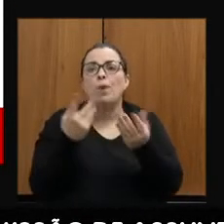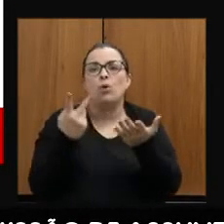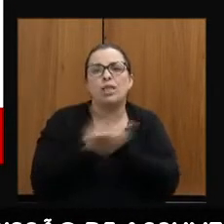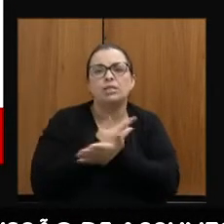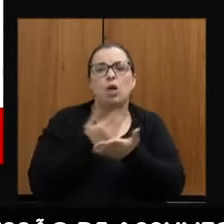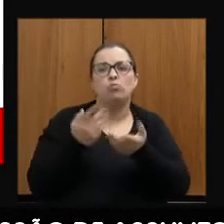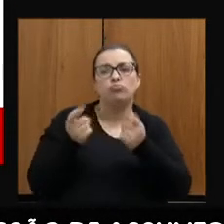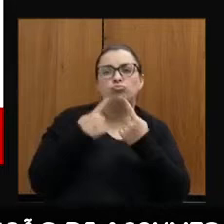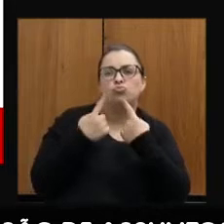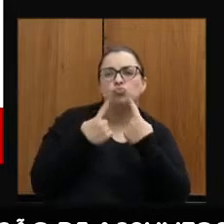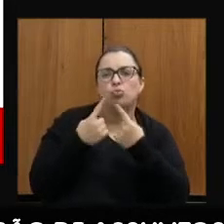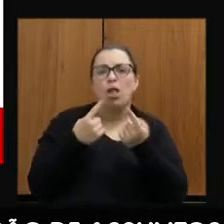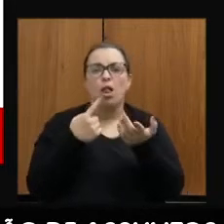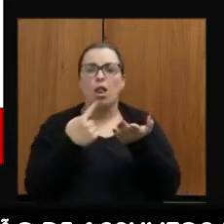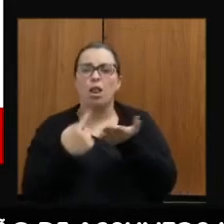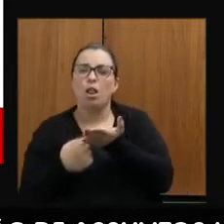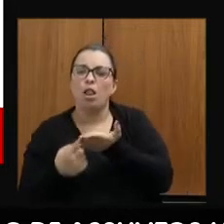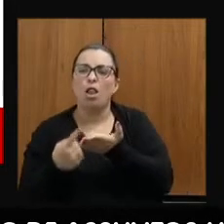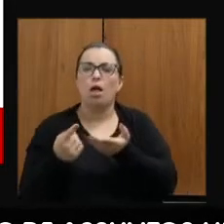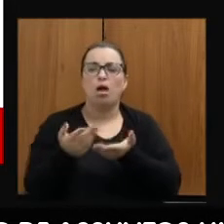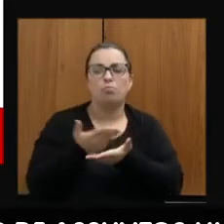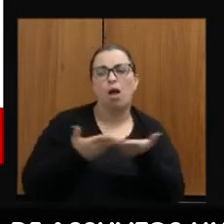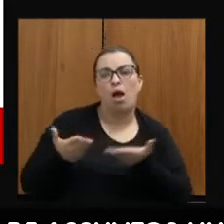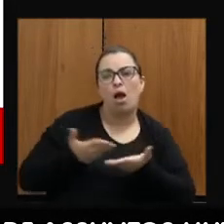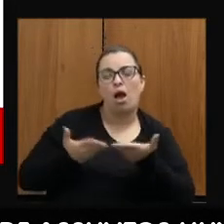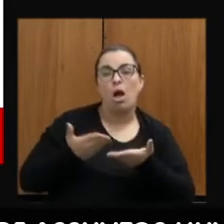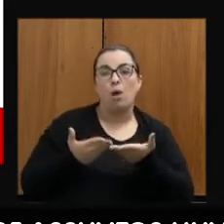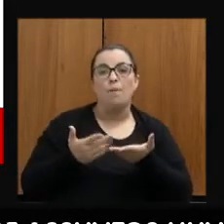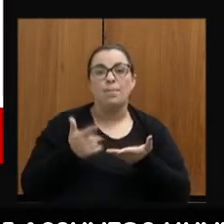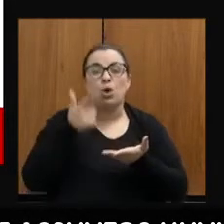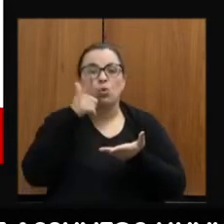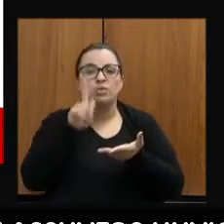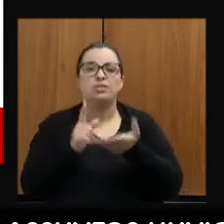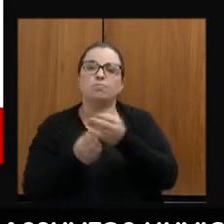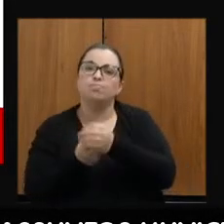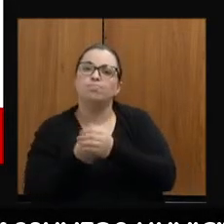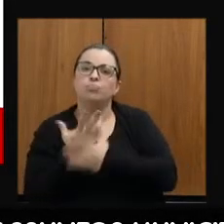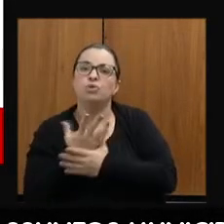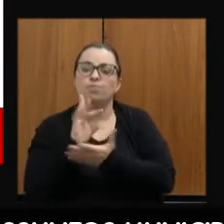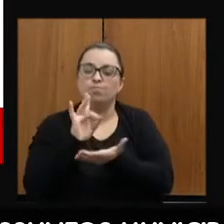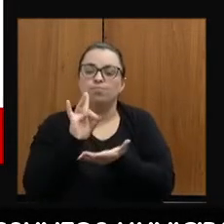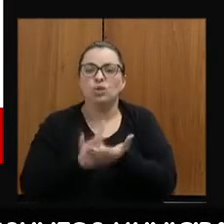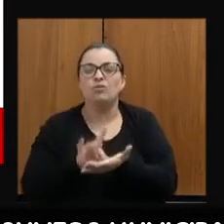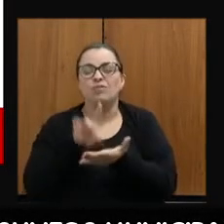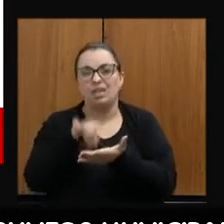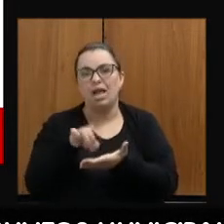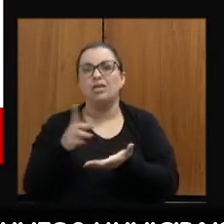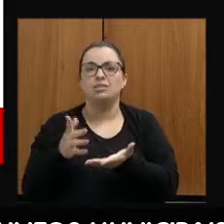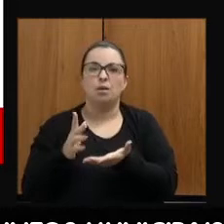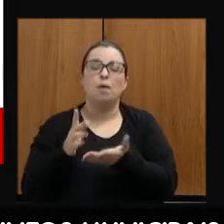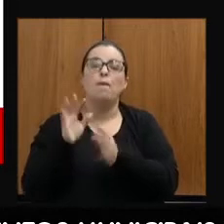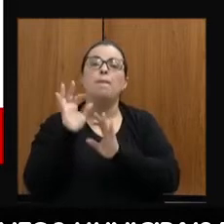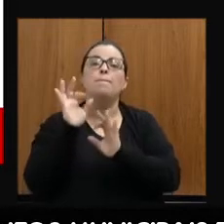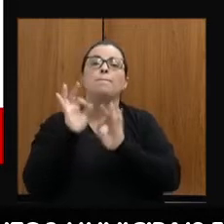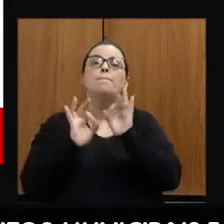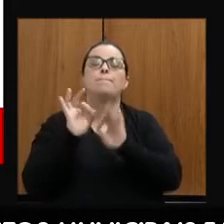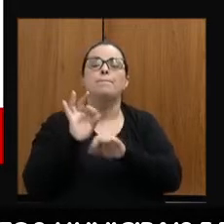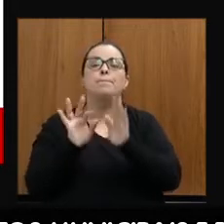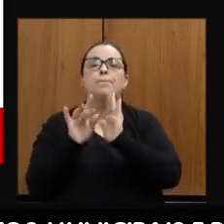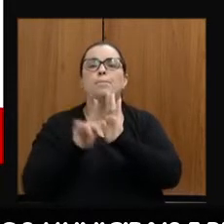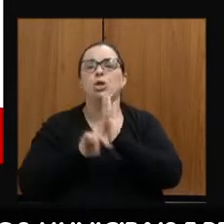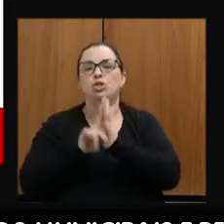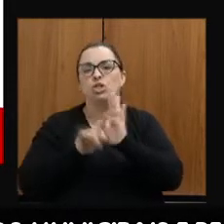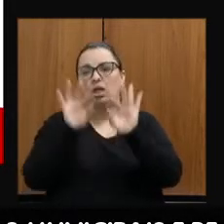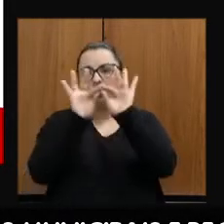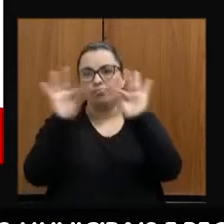eu trouxe aqui a Prefeitura de Contagem pela relevância da prefeitura mas para mostrar como esse processo foi dialogado né foi um